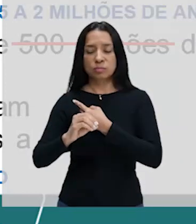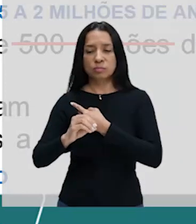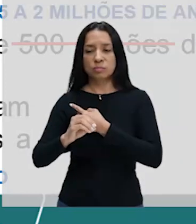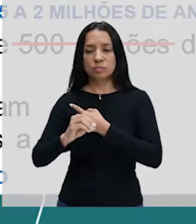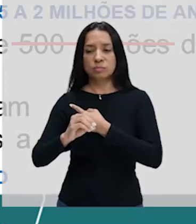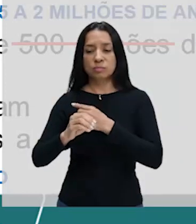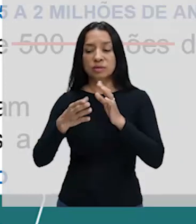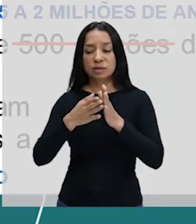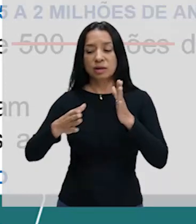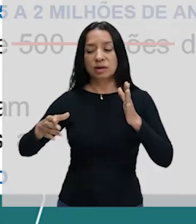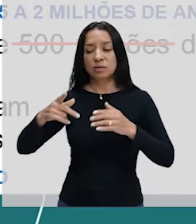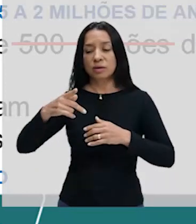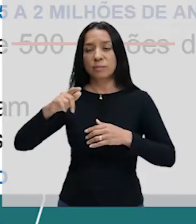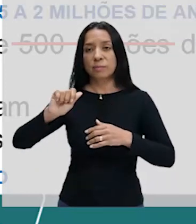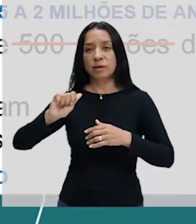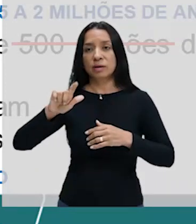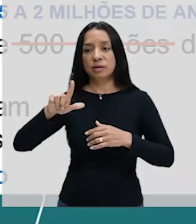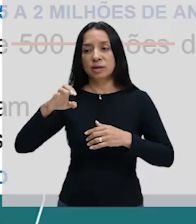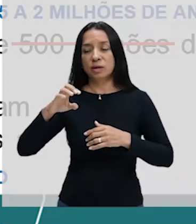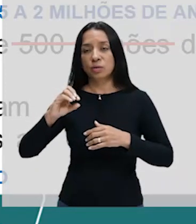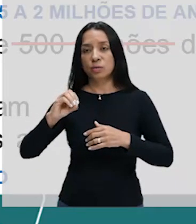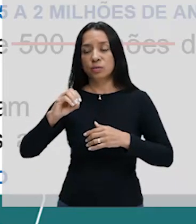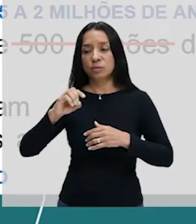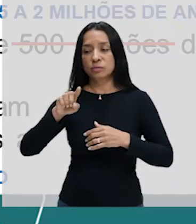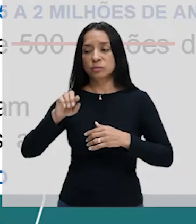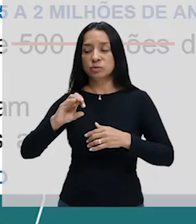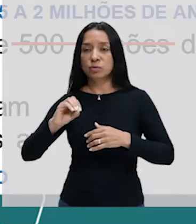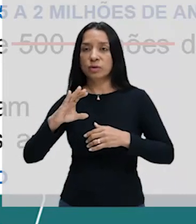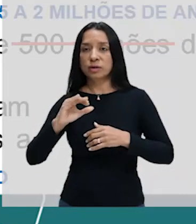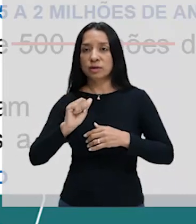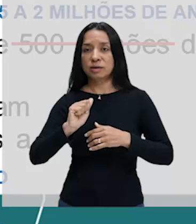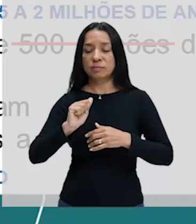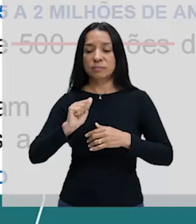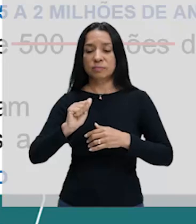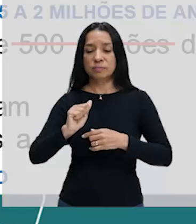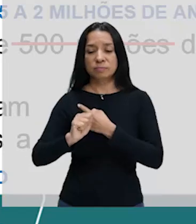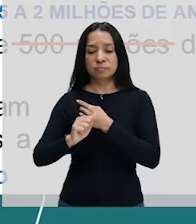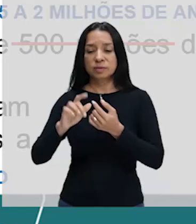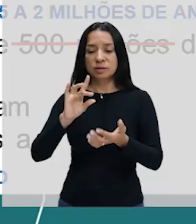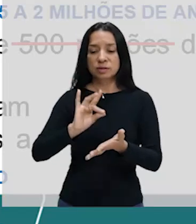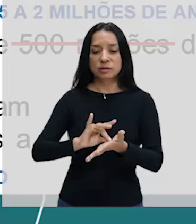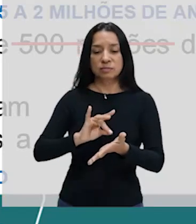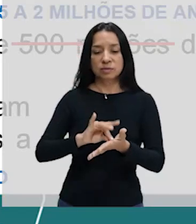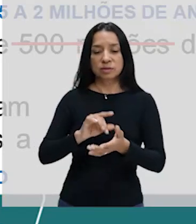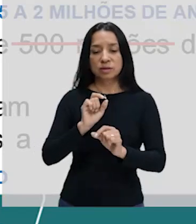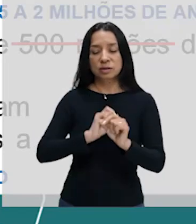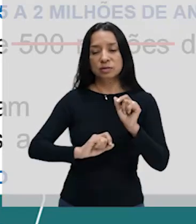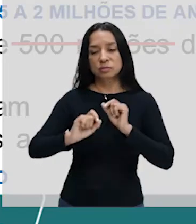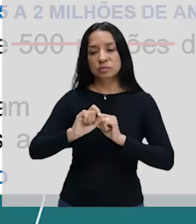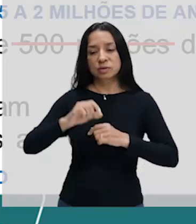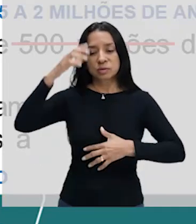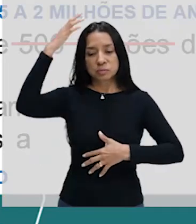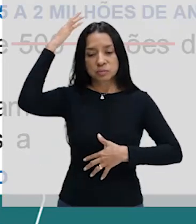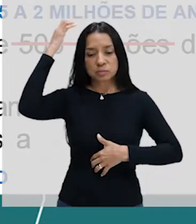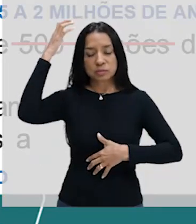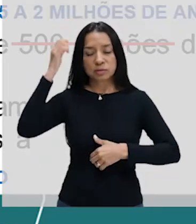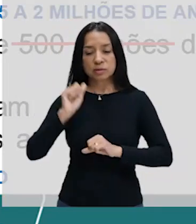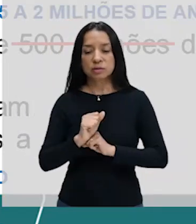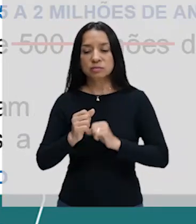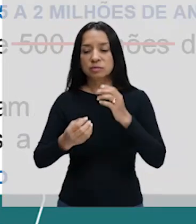Então, isso aqui, ó, tá errado. Na verdade, os primatas, eles foram originados